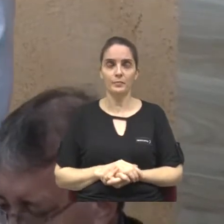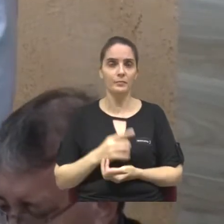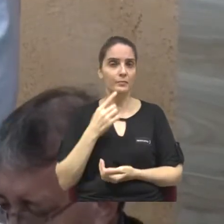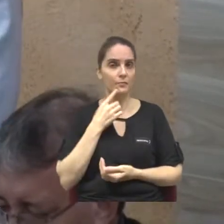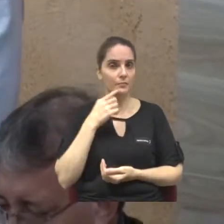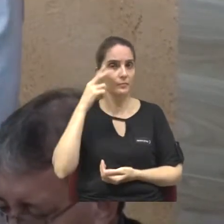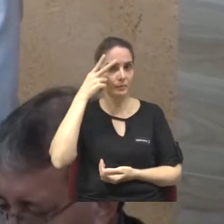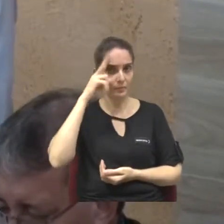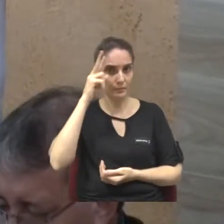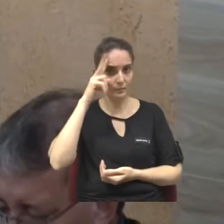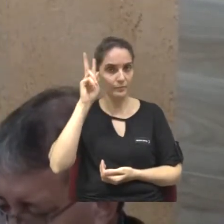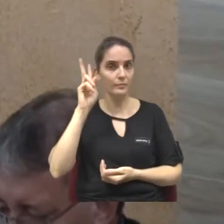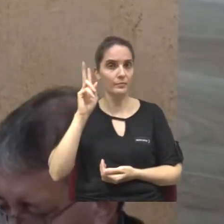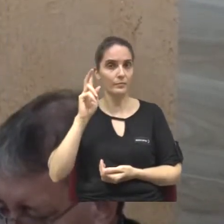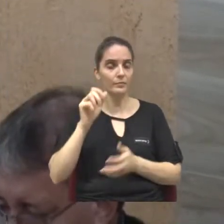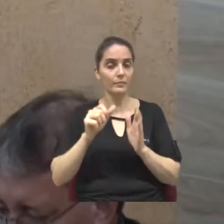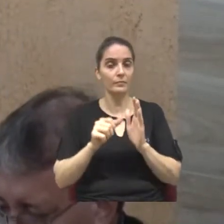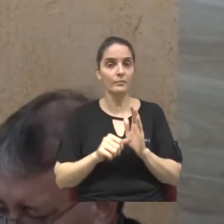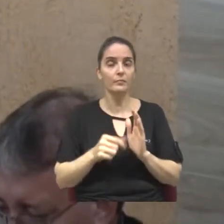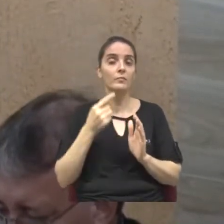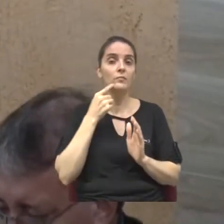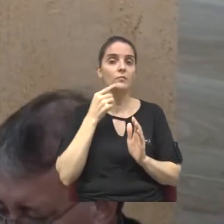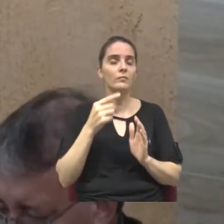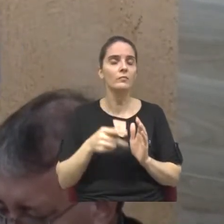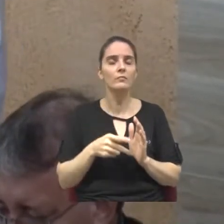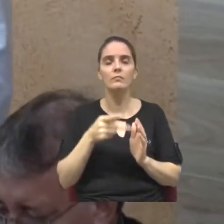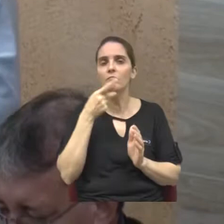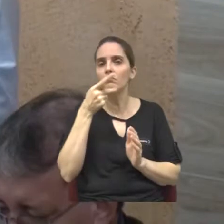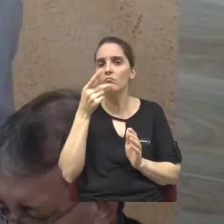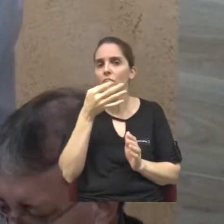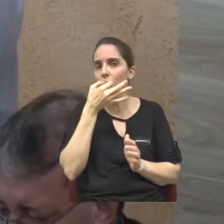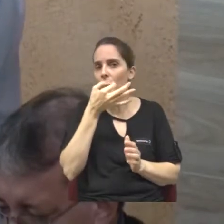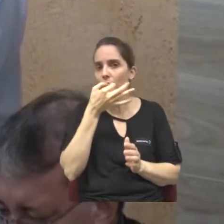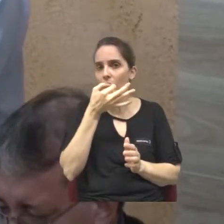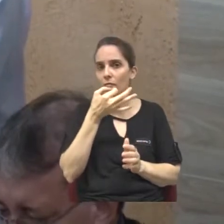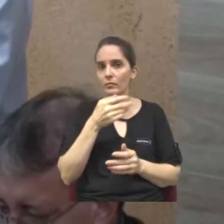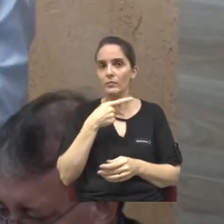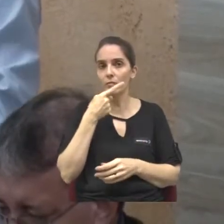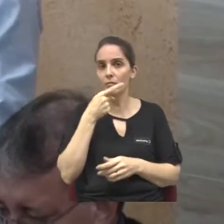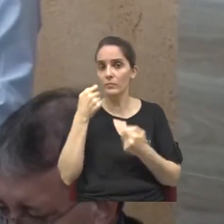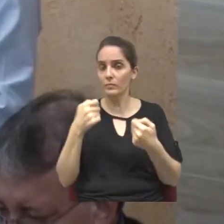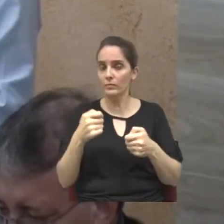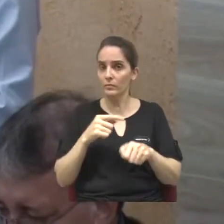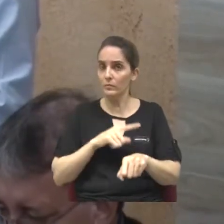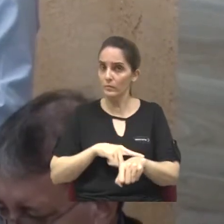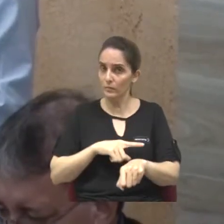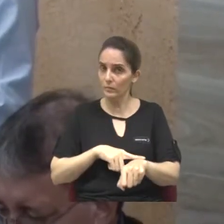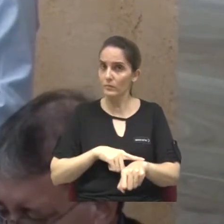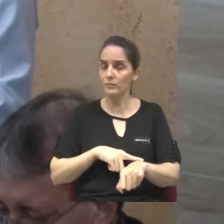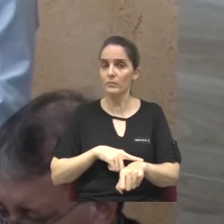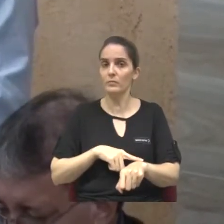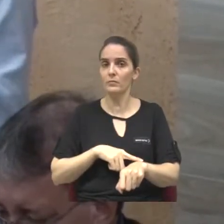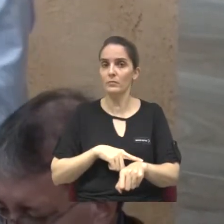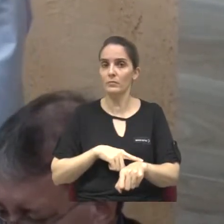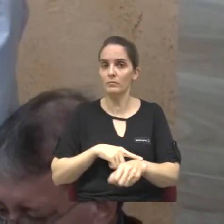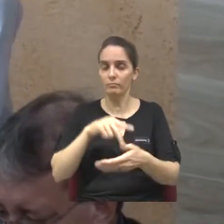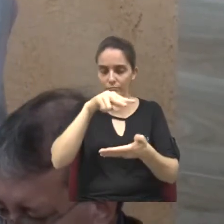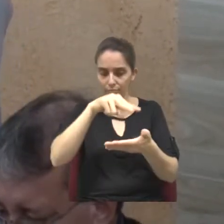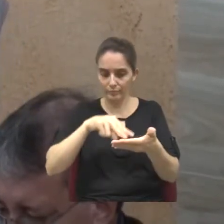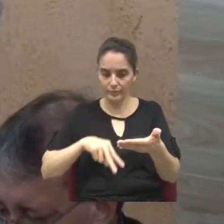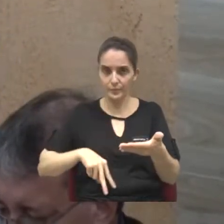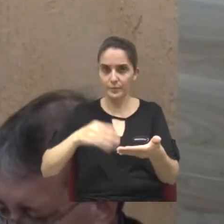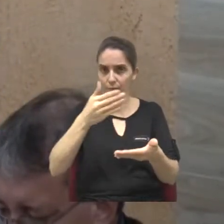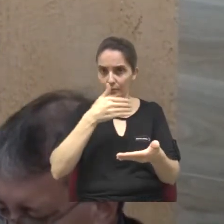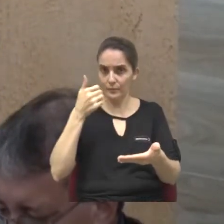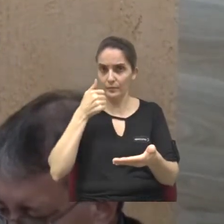muito bem que quando, na minha primeira fala desse projeto, eu falei que nós deveríamos ter tempo para analisar esse projeto,